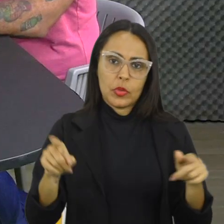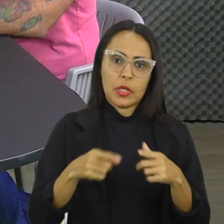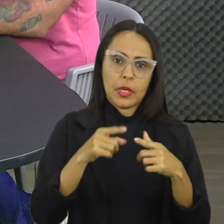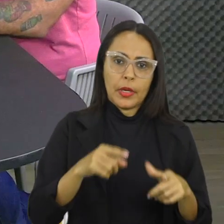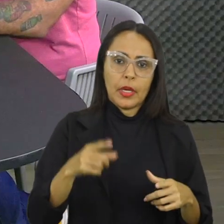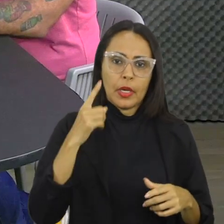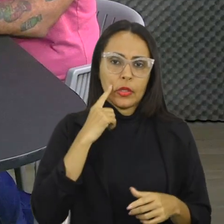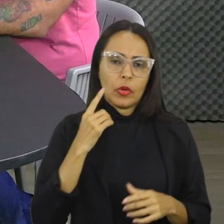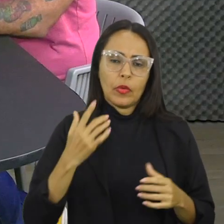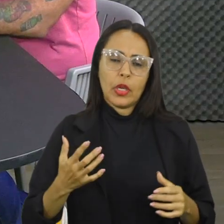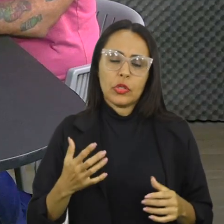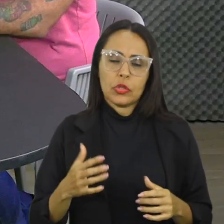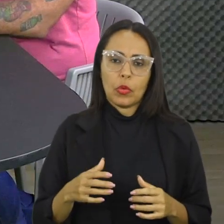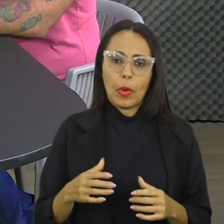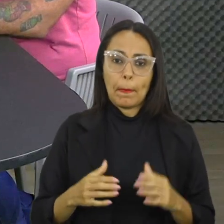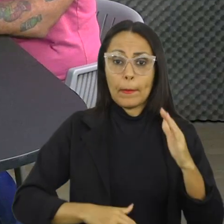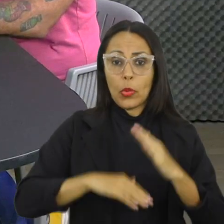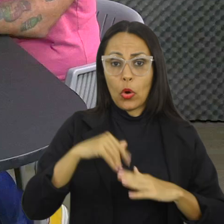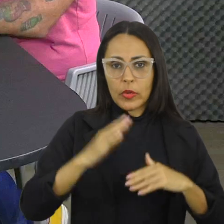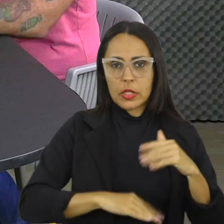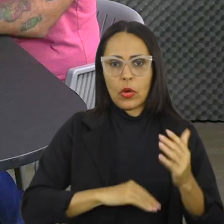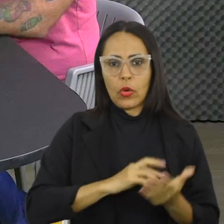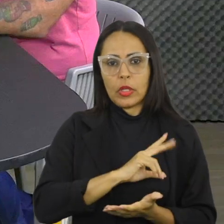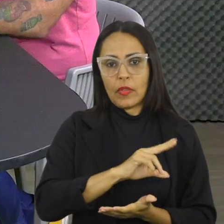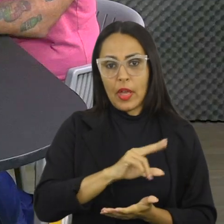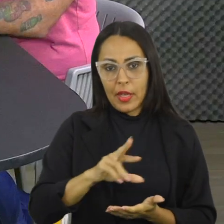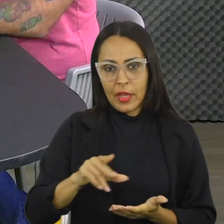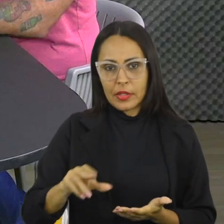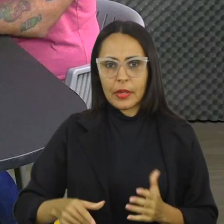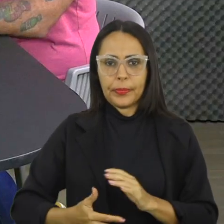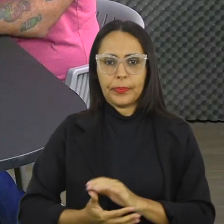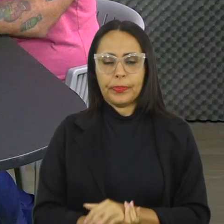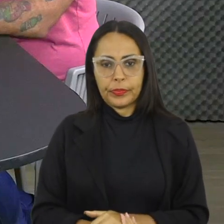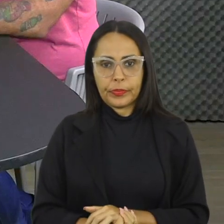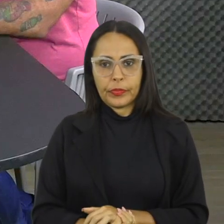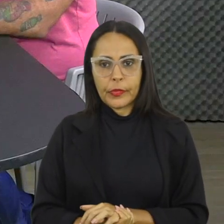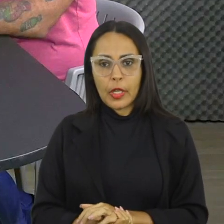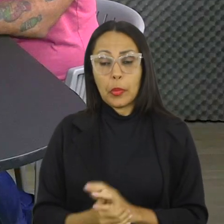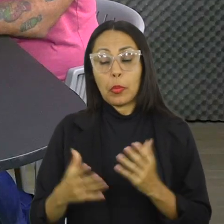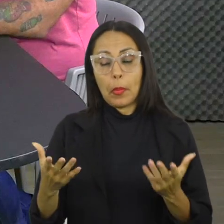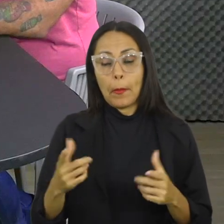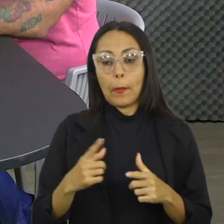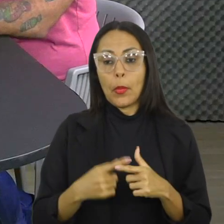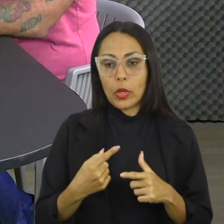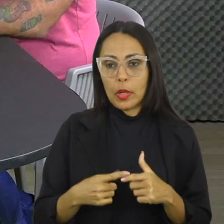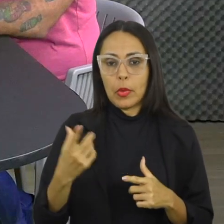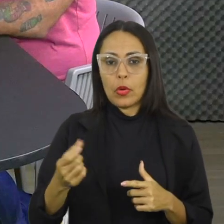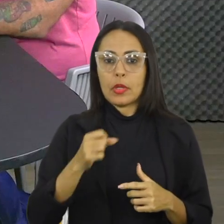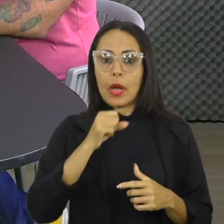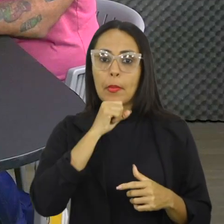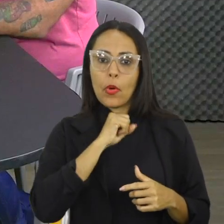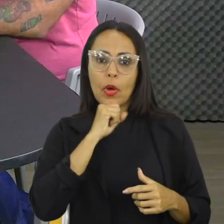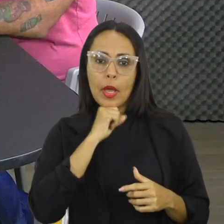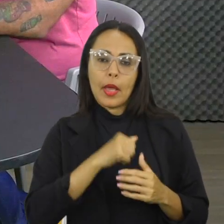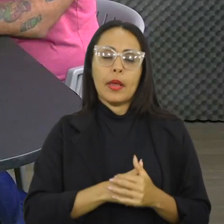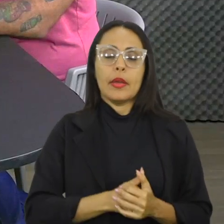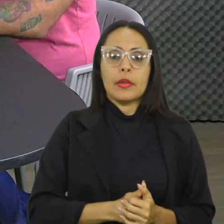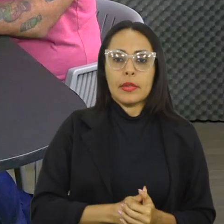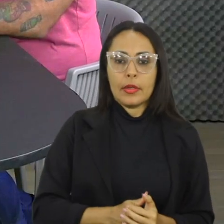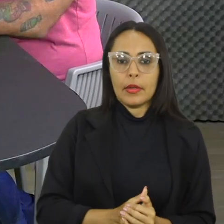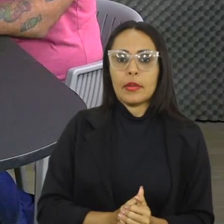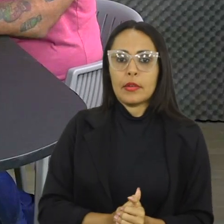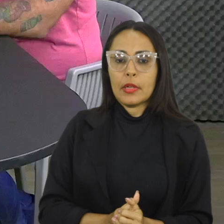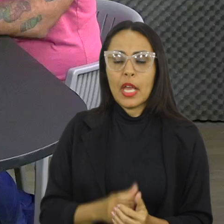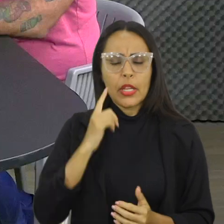é só tocando, obviamente, é uma profissão muito diversa. Mas, assim, é porque meus avós estavam assim, eles